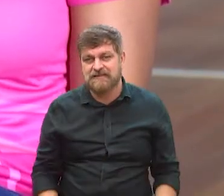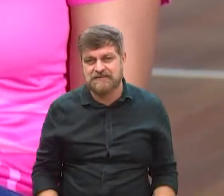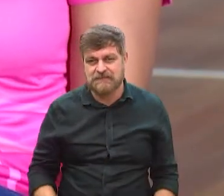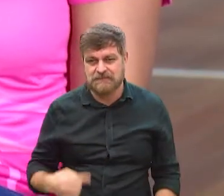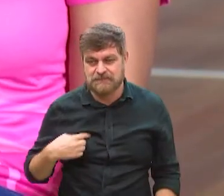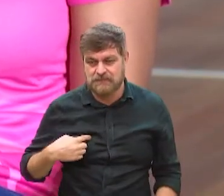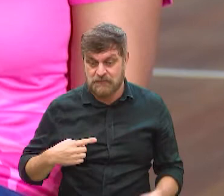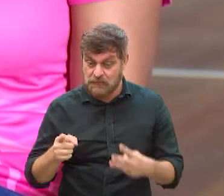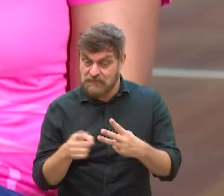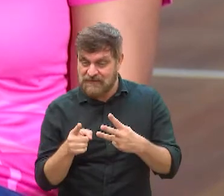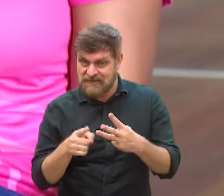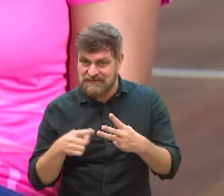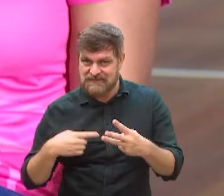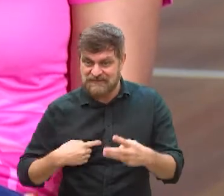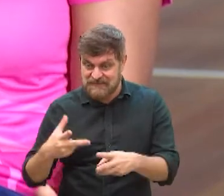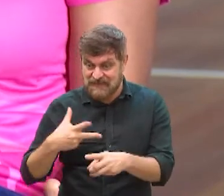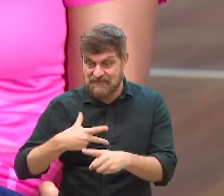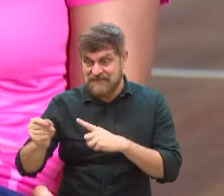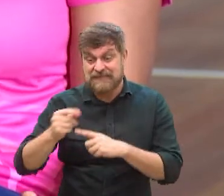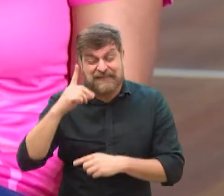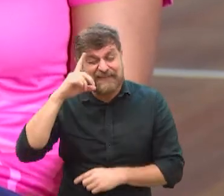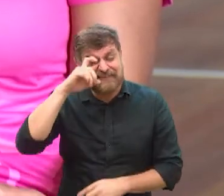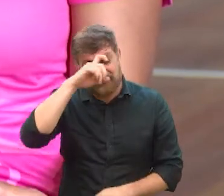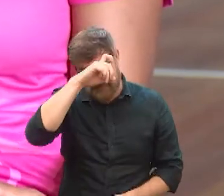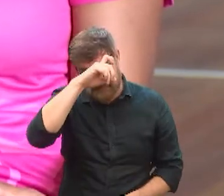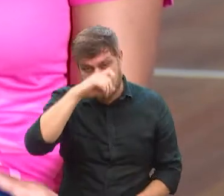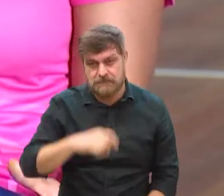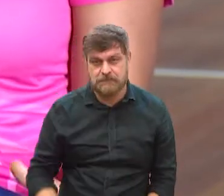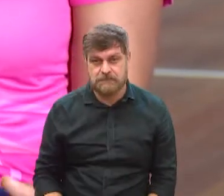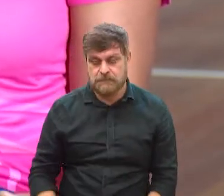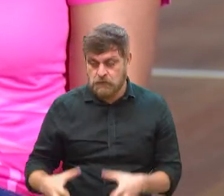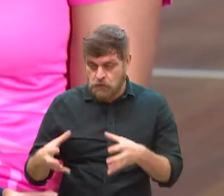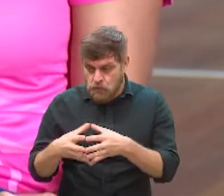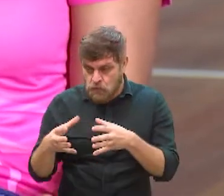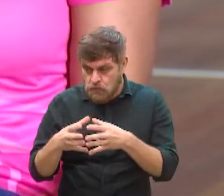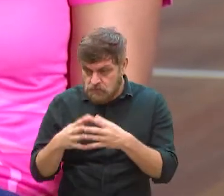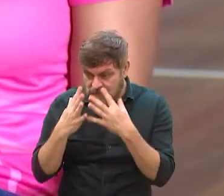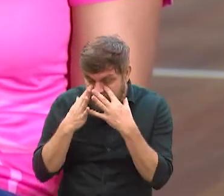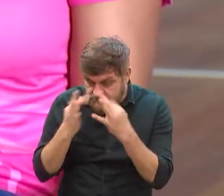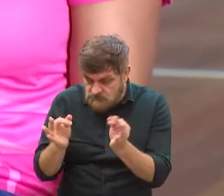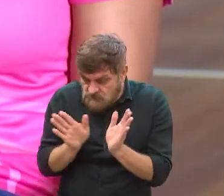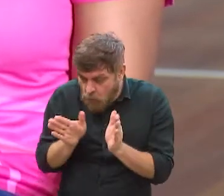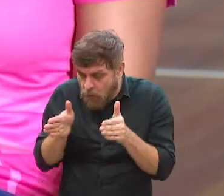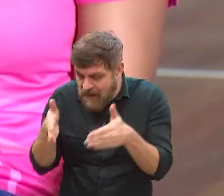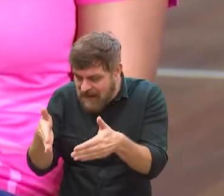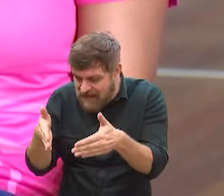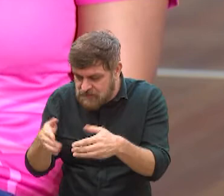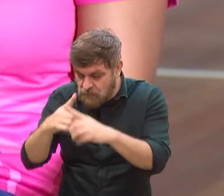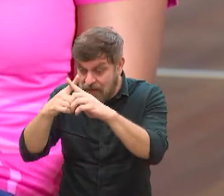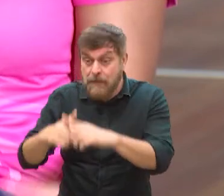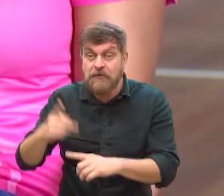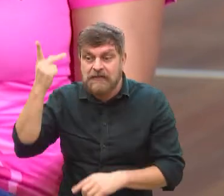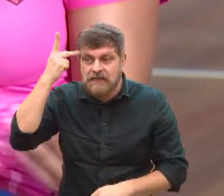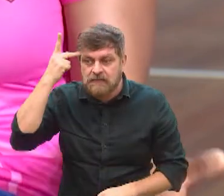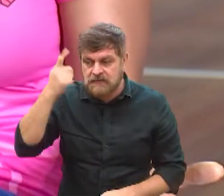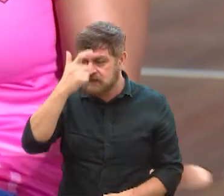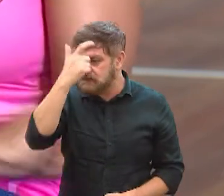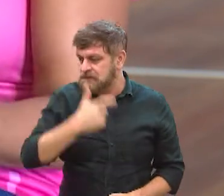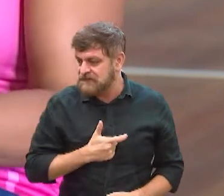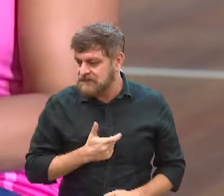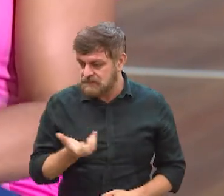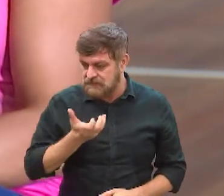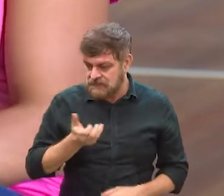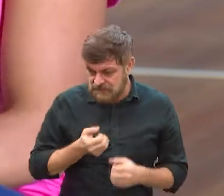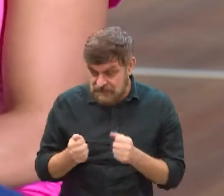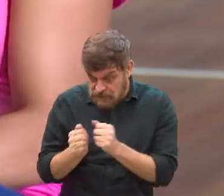o segundo, o terceiro, ganhar lá dentro ia ser muito difícil. Então a equipe inteira estava muito focada, e eu, diferentemente, não